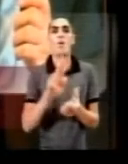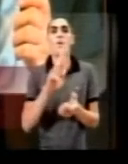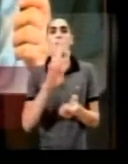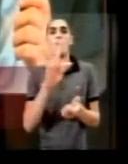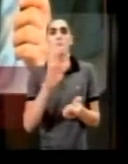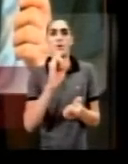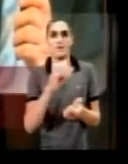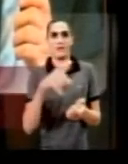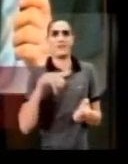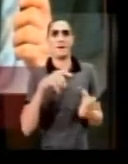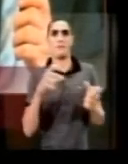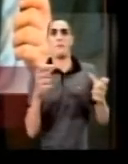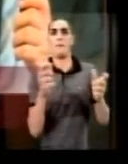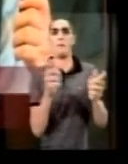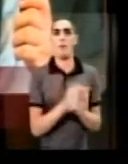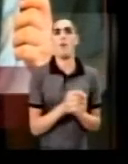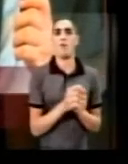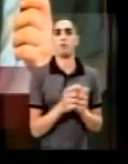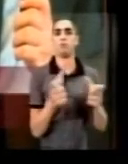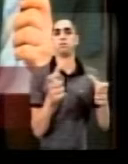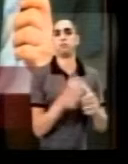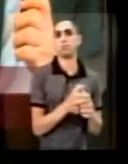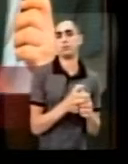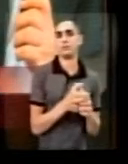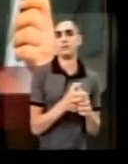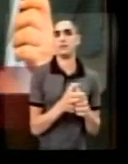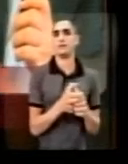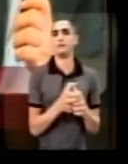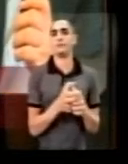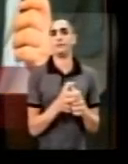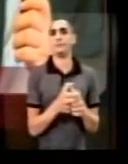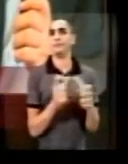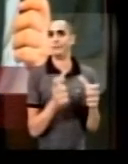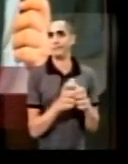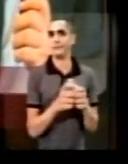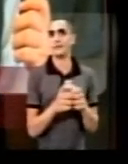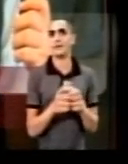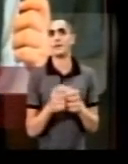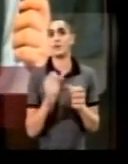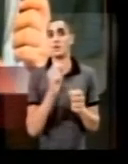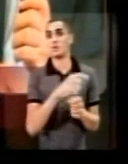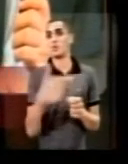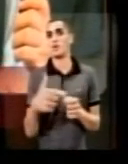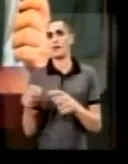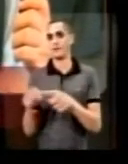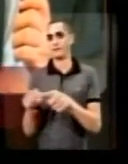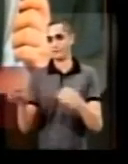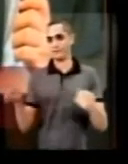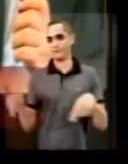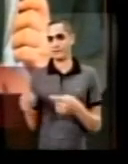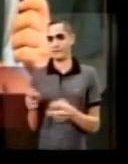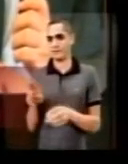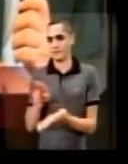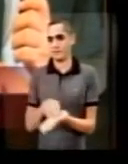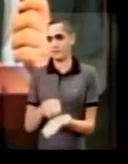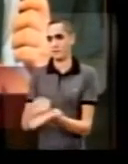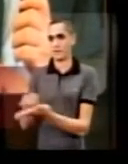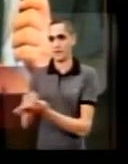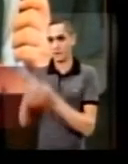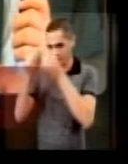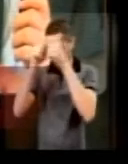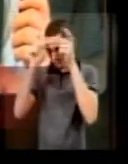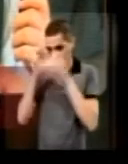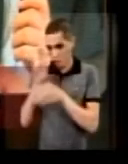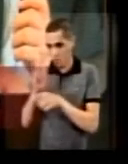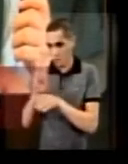O número de pacientes de UTI tem sido persistente menor do que de enfermaria. O